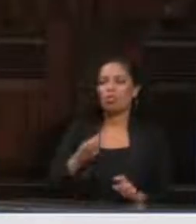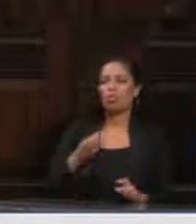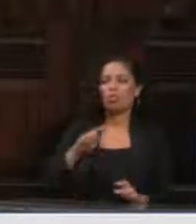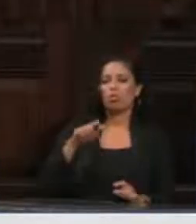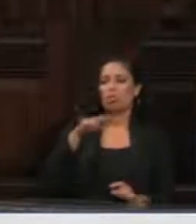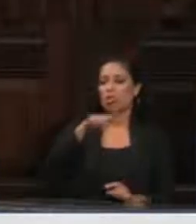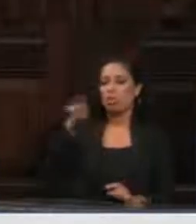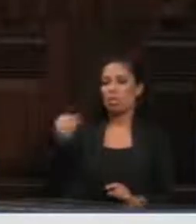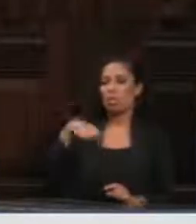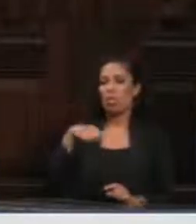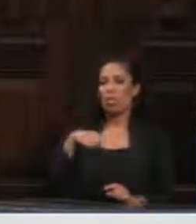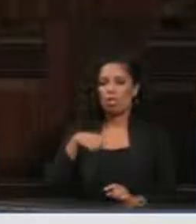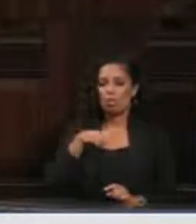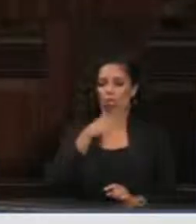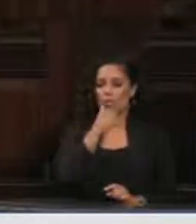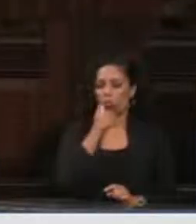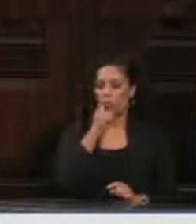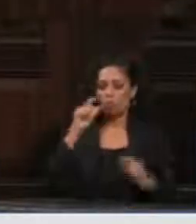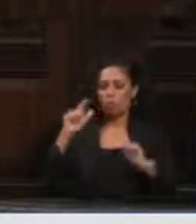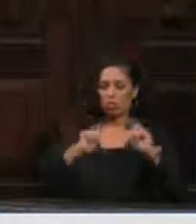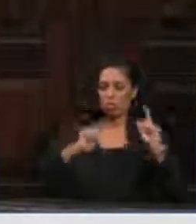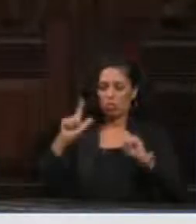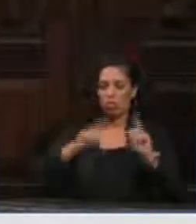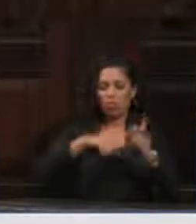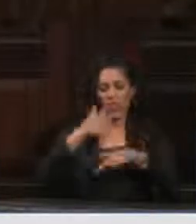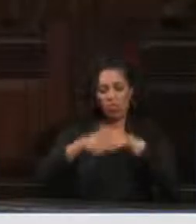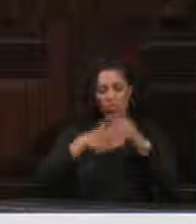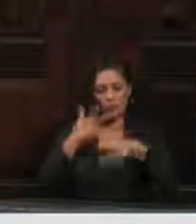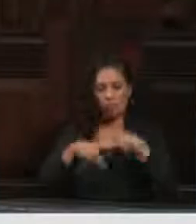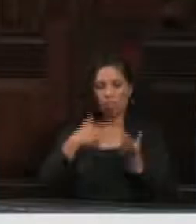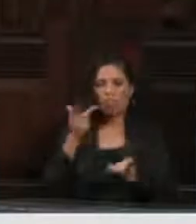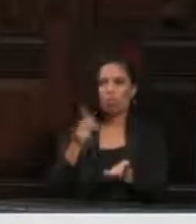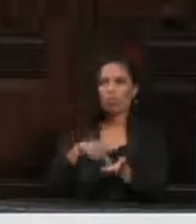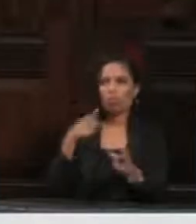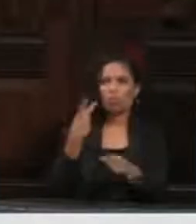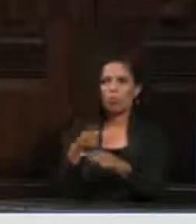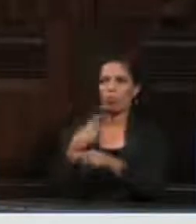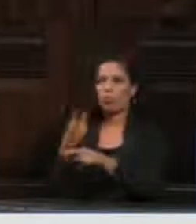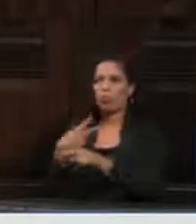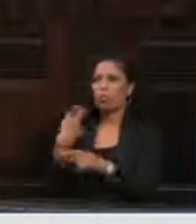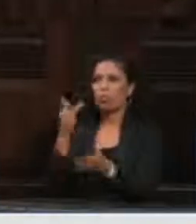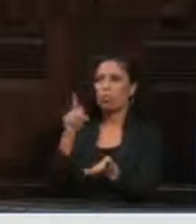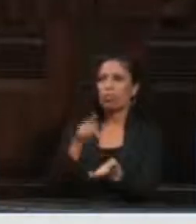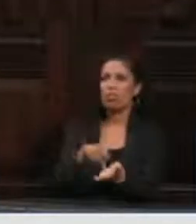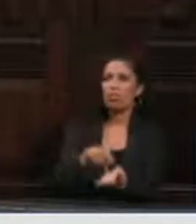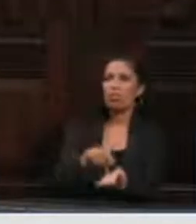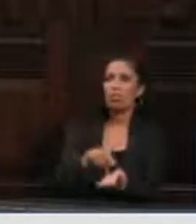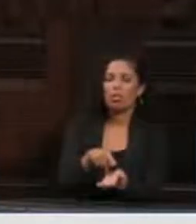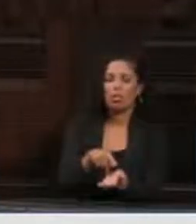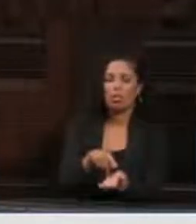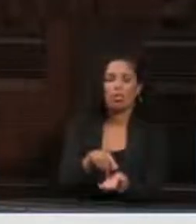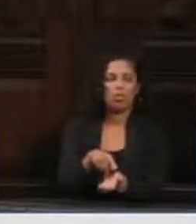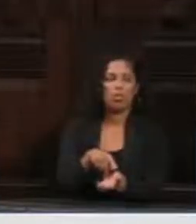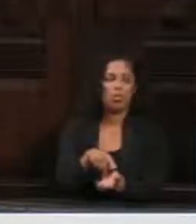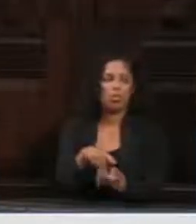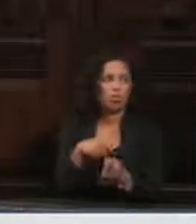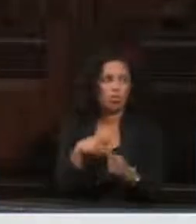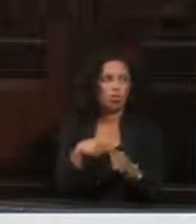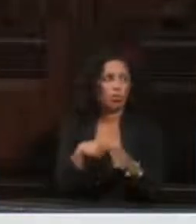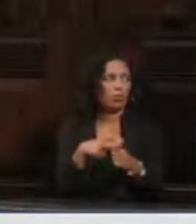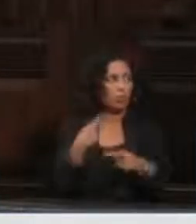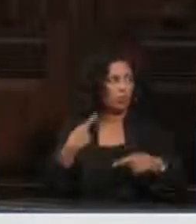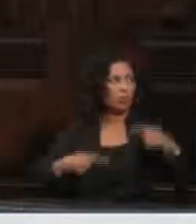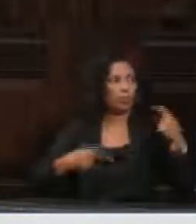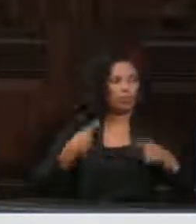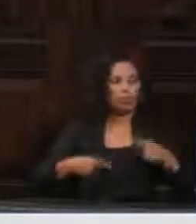se redimam, esses senhores busquem a informação necessária para que esse tipo de